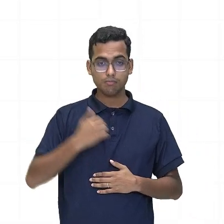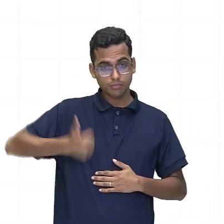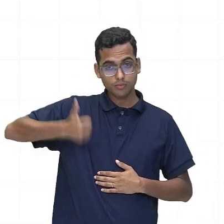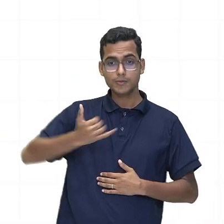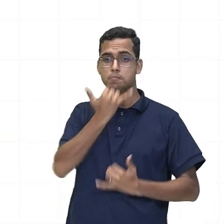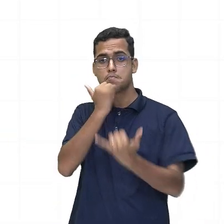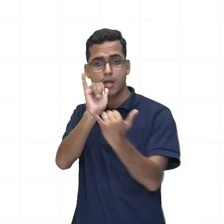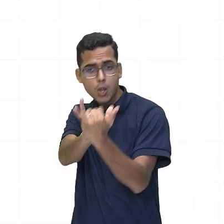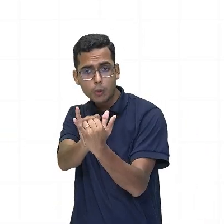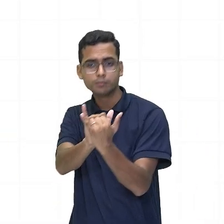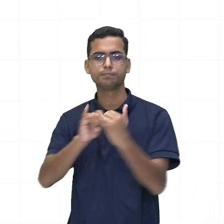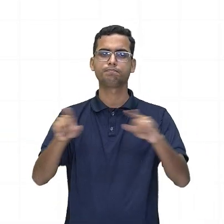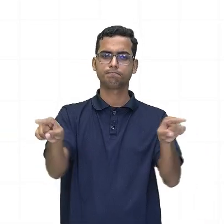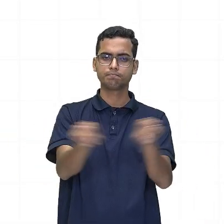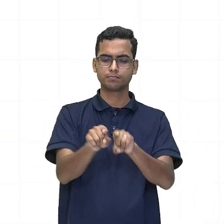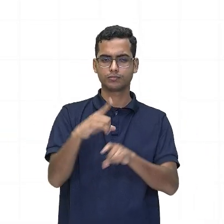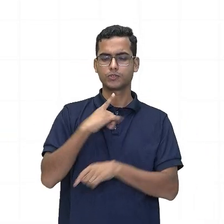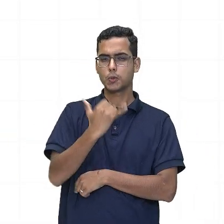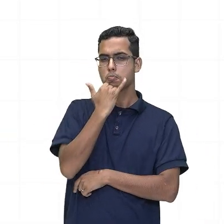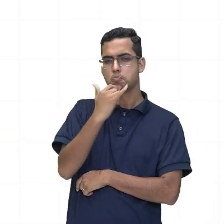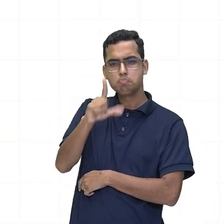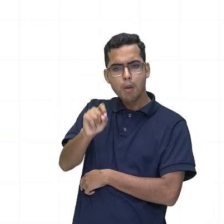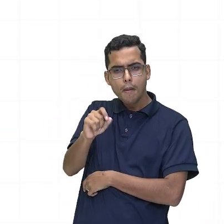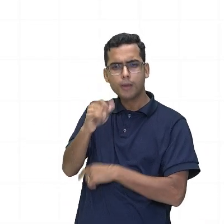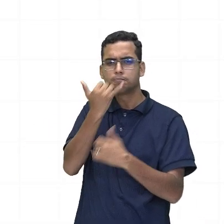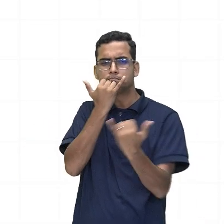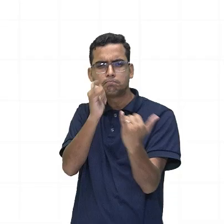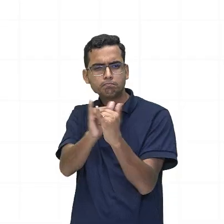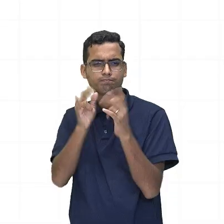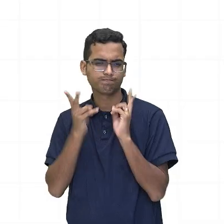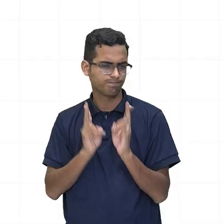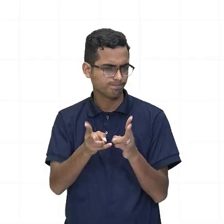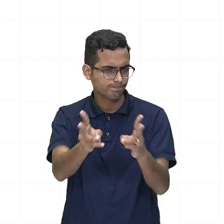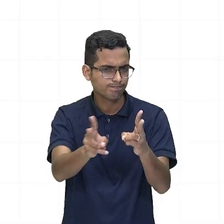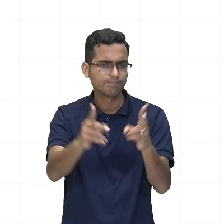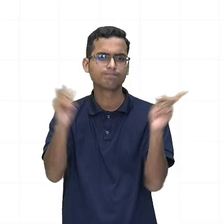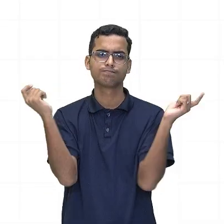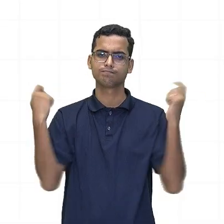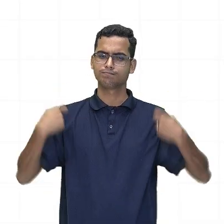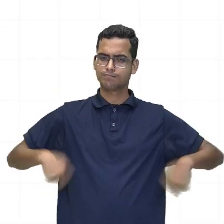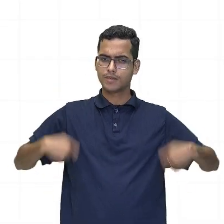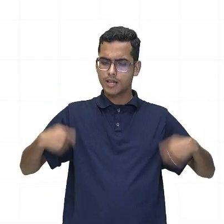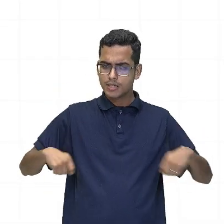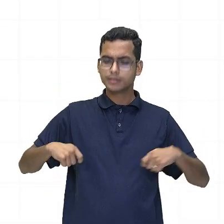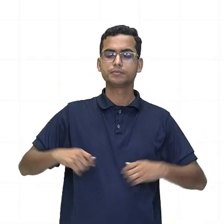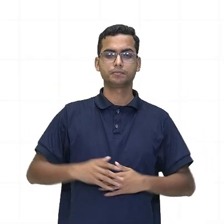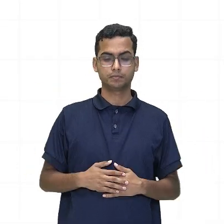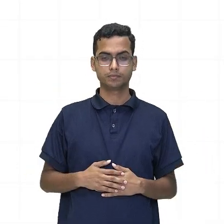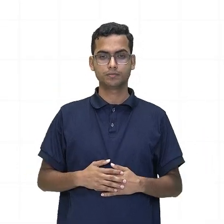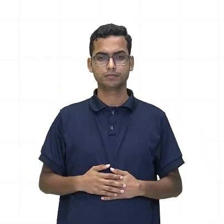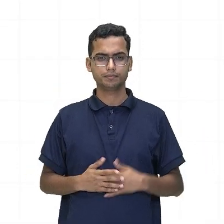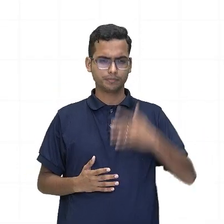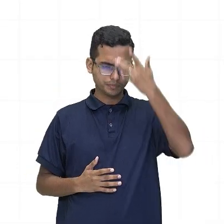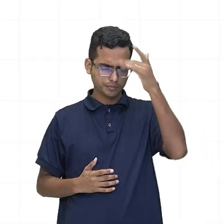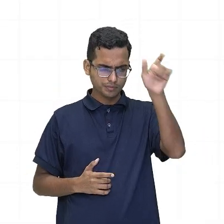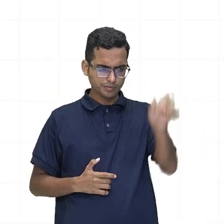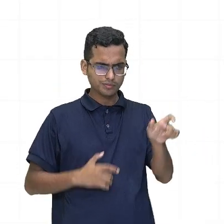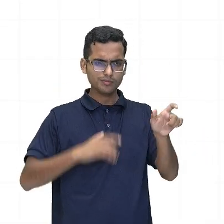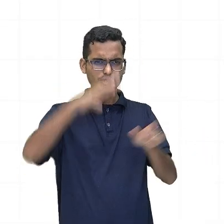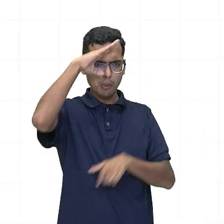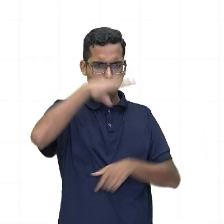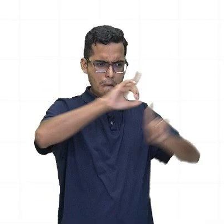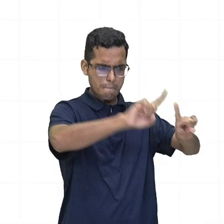perdão, perdoar sempre, né? É difícil às vezes quem nos faz o mal, né? A